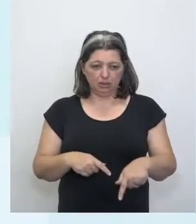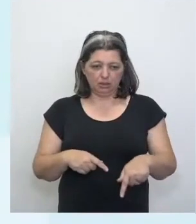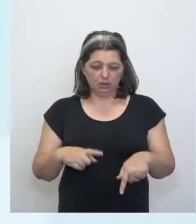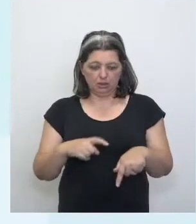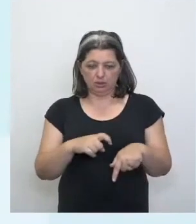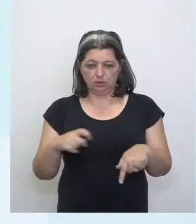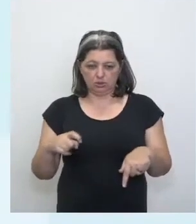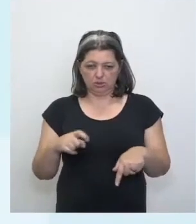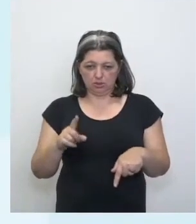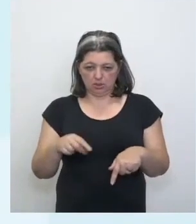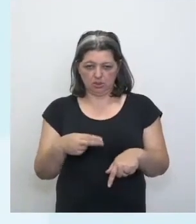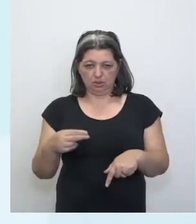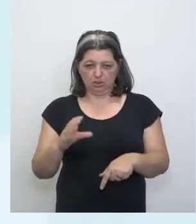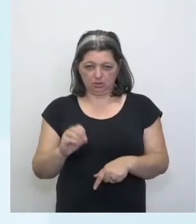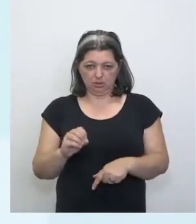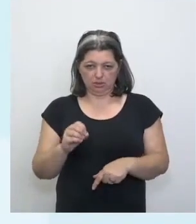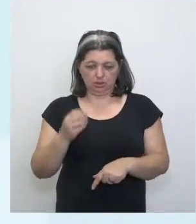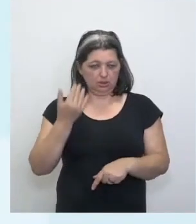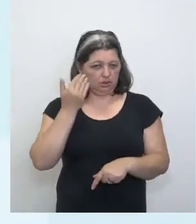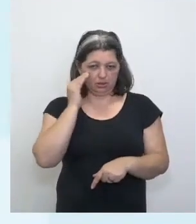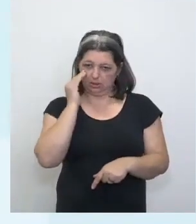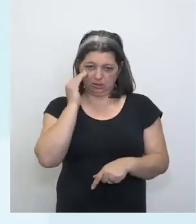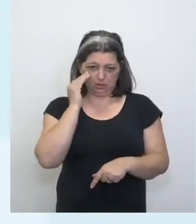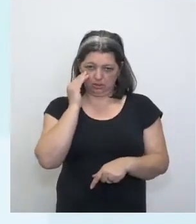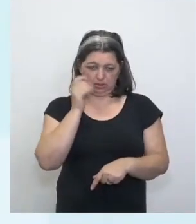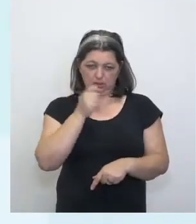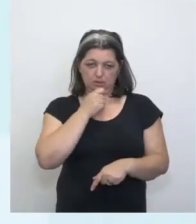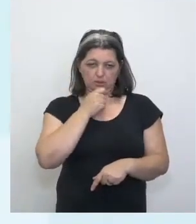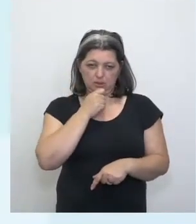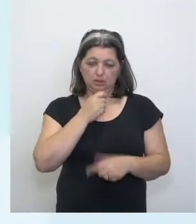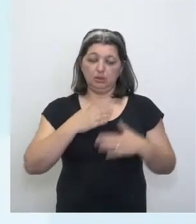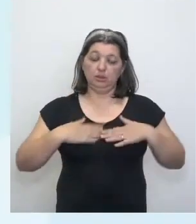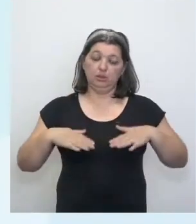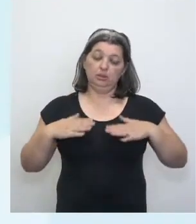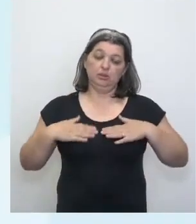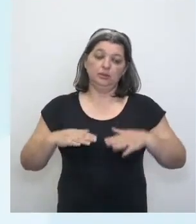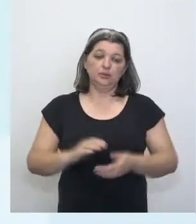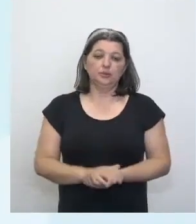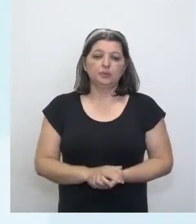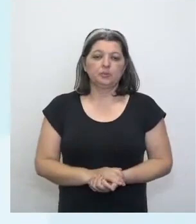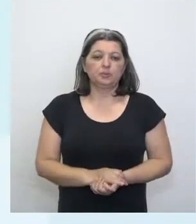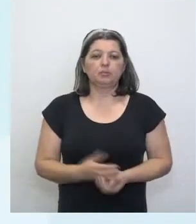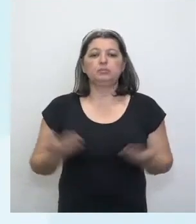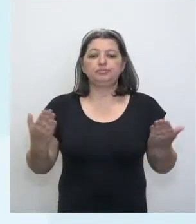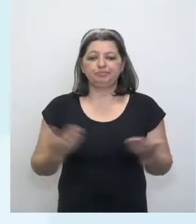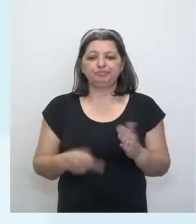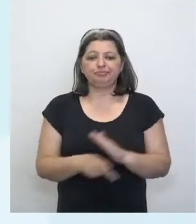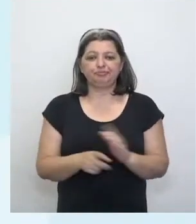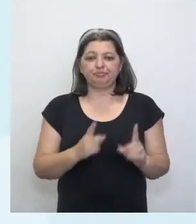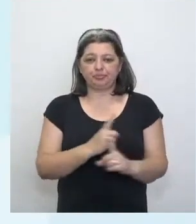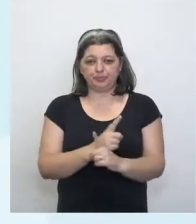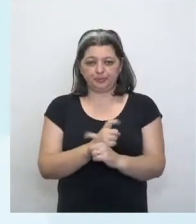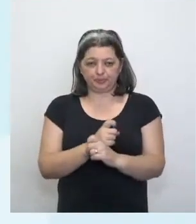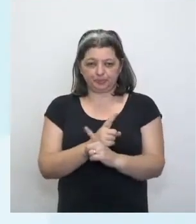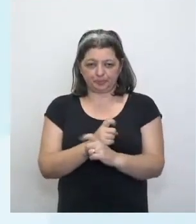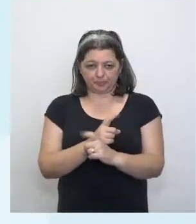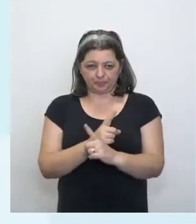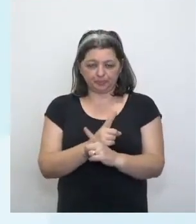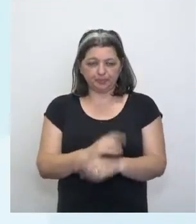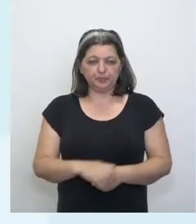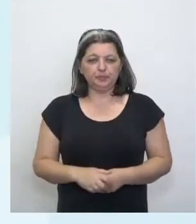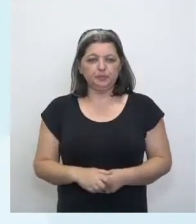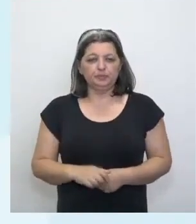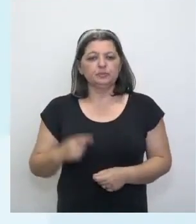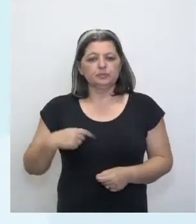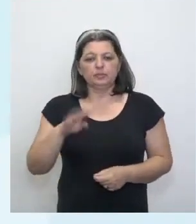tá bom? Aí você fala, tá bom, professor, ainda não entendi, vamos com calma. Bom, agora vai ter aí o algoritmo de Briot-Ruffini. Eu montei no formato